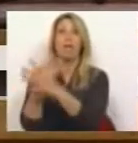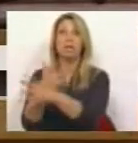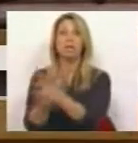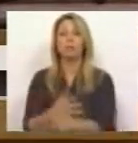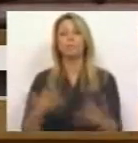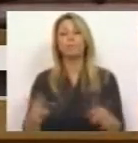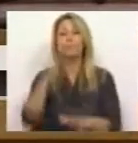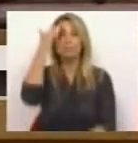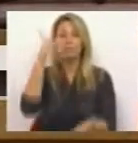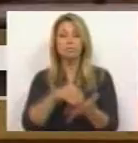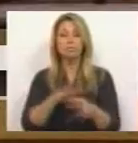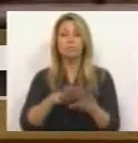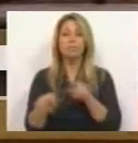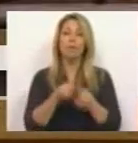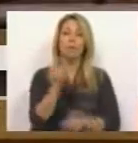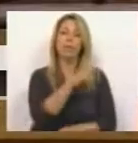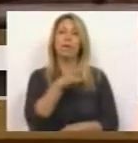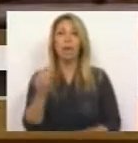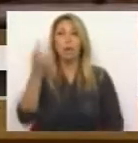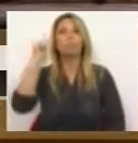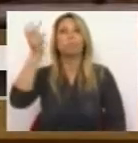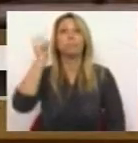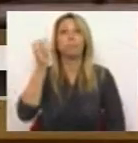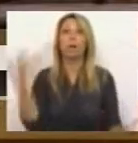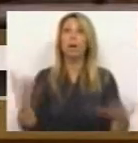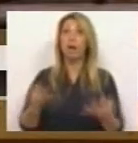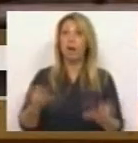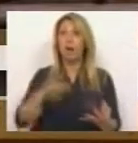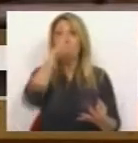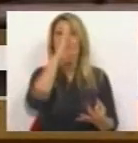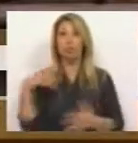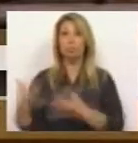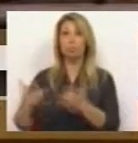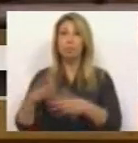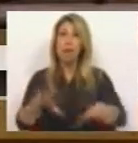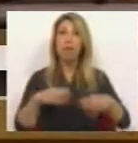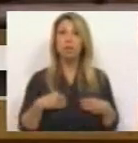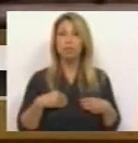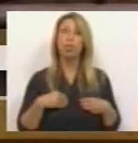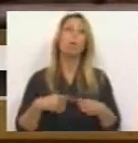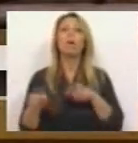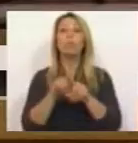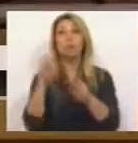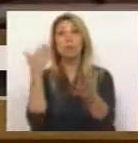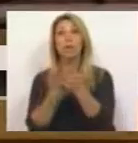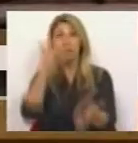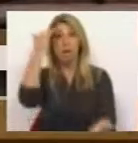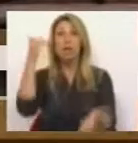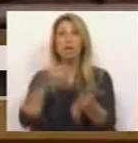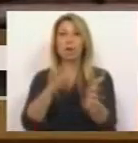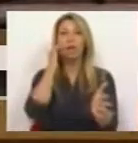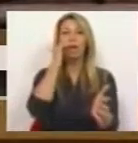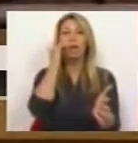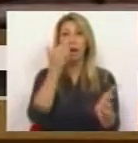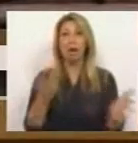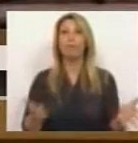opções políticas erradas que durante décadas foram assumidas pelos governos. Políticas que provocaram consequências graves,